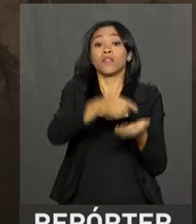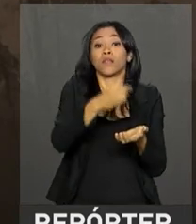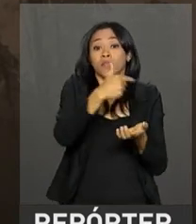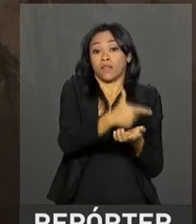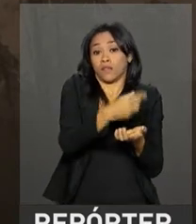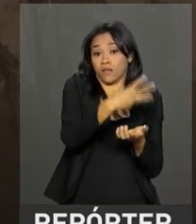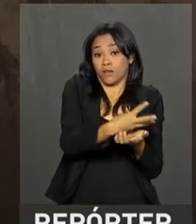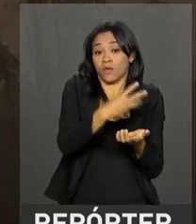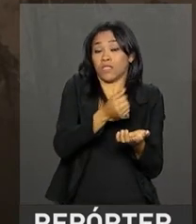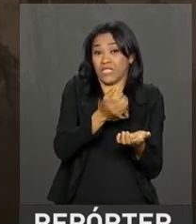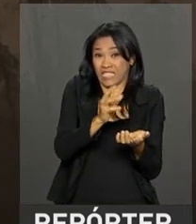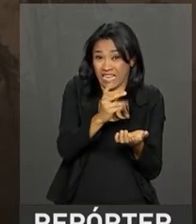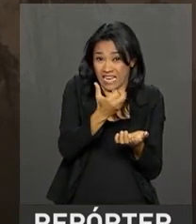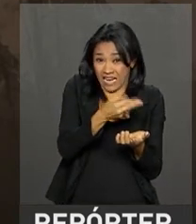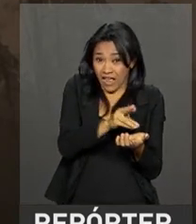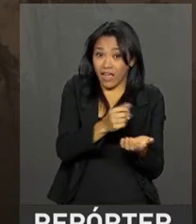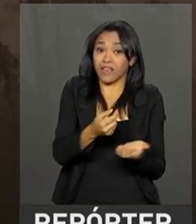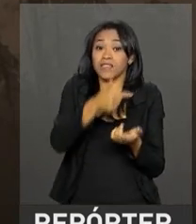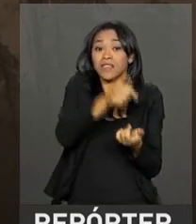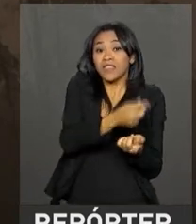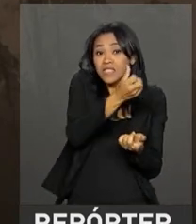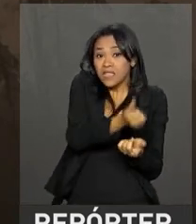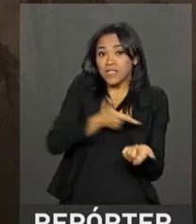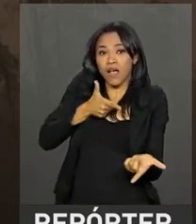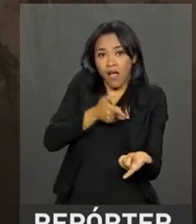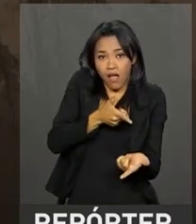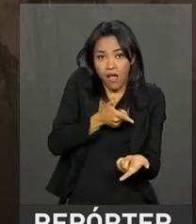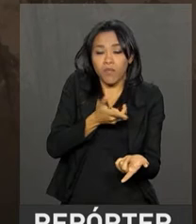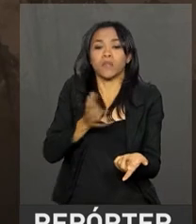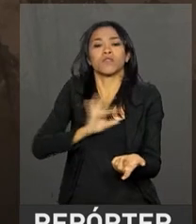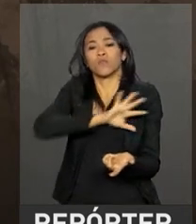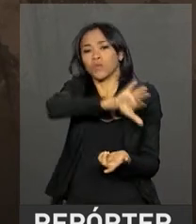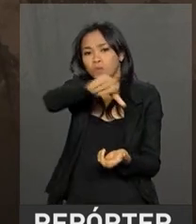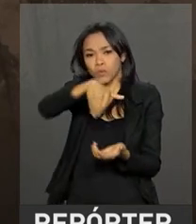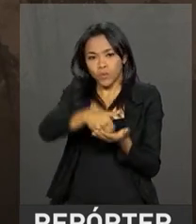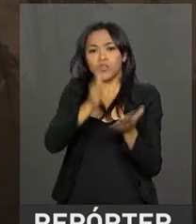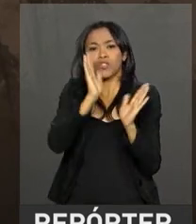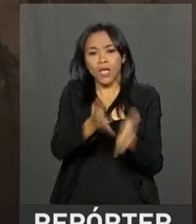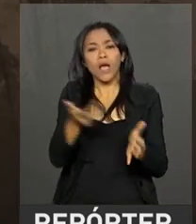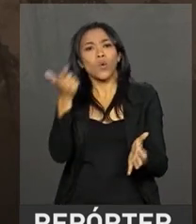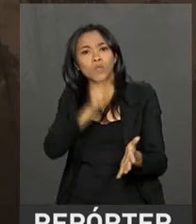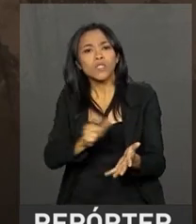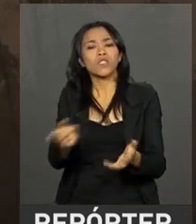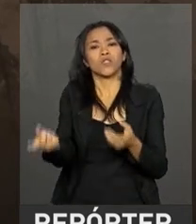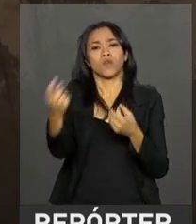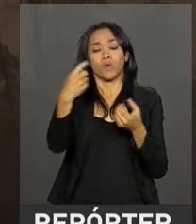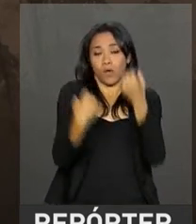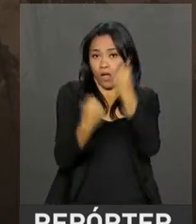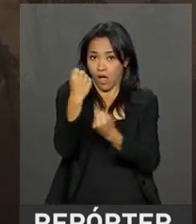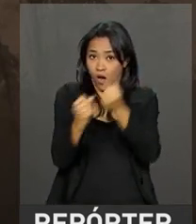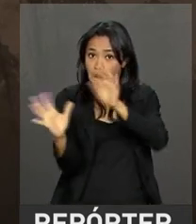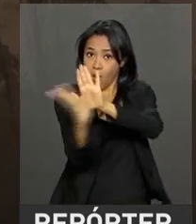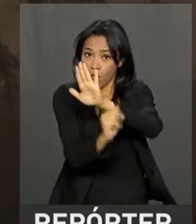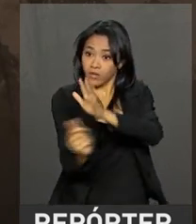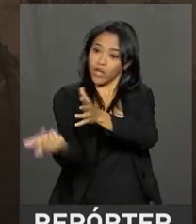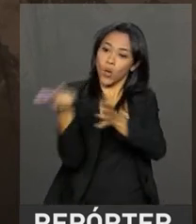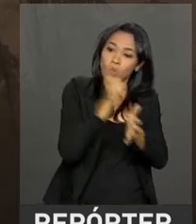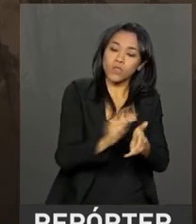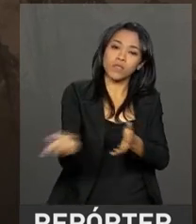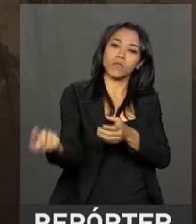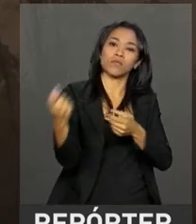setenta e seis armas de fogo além disso foram recuperados 161 os veículos voltados em